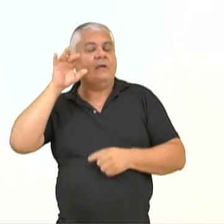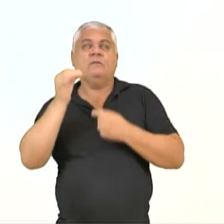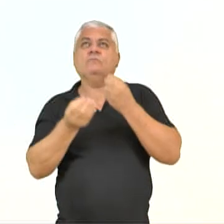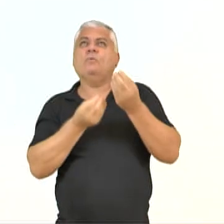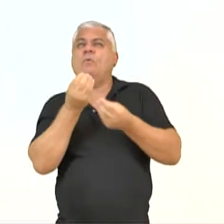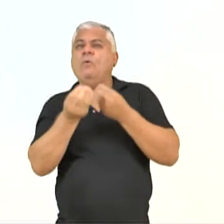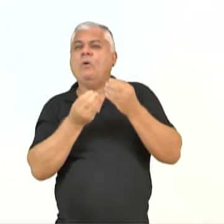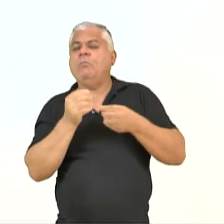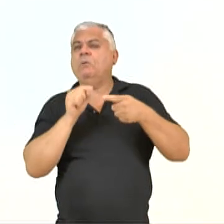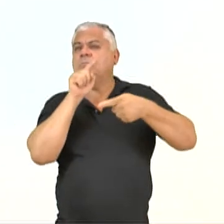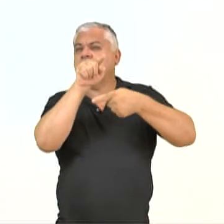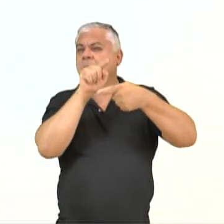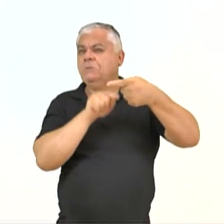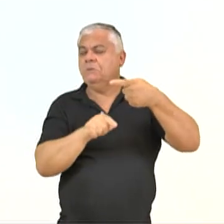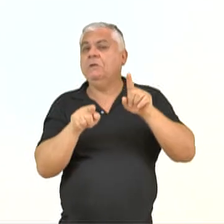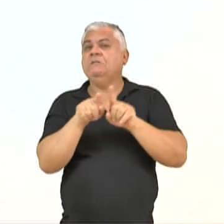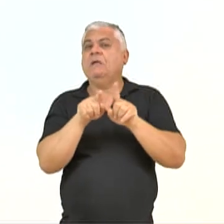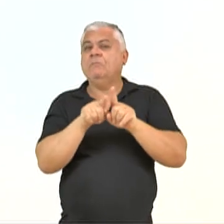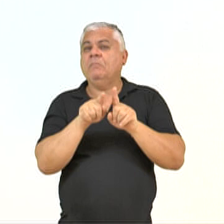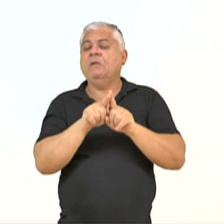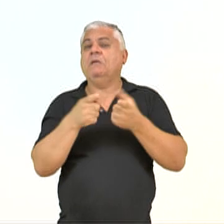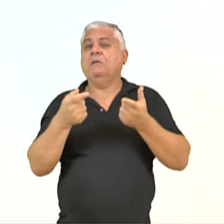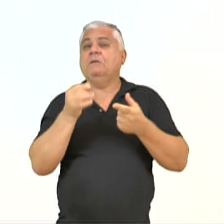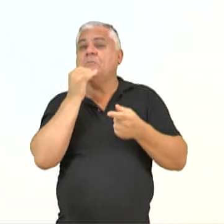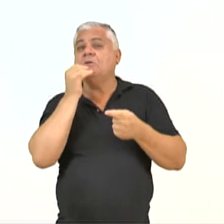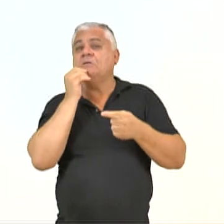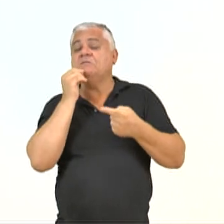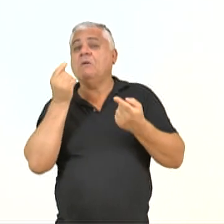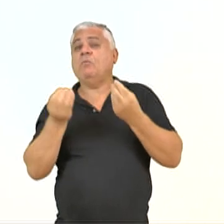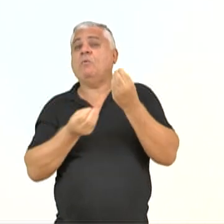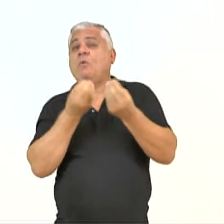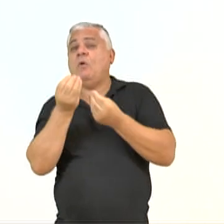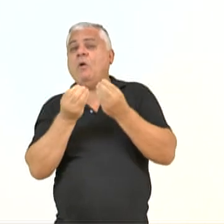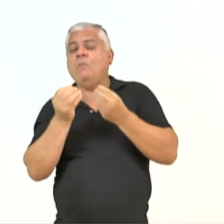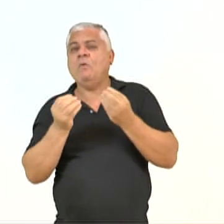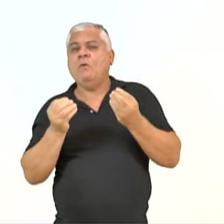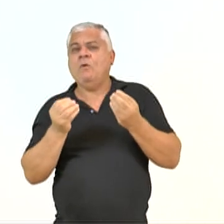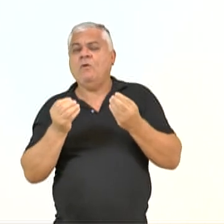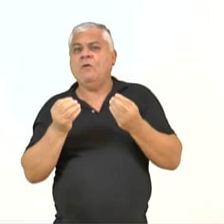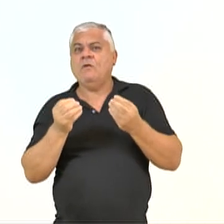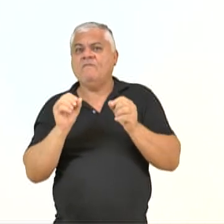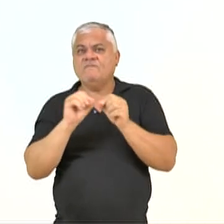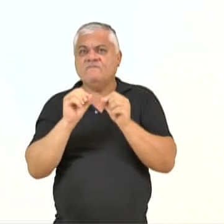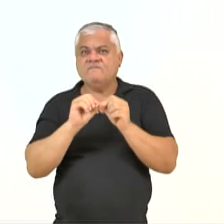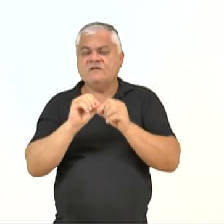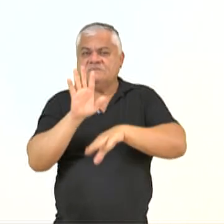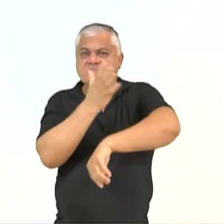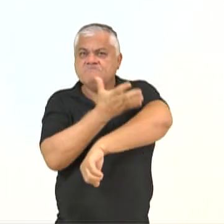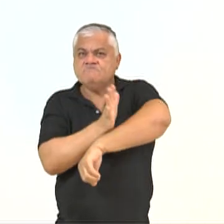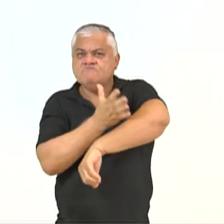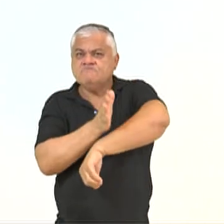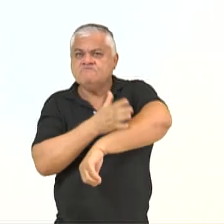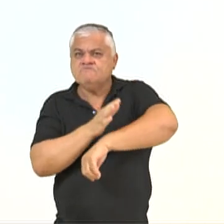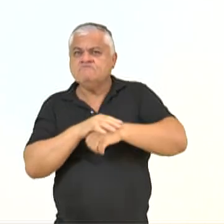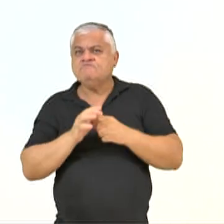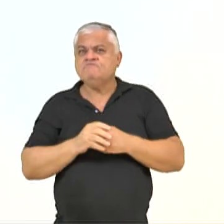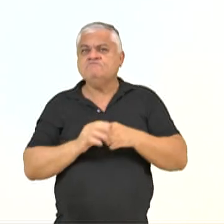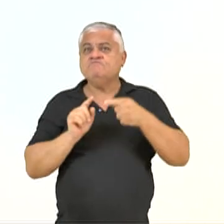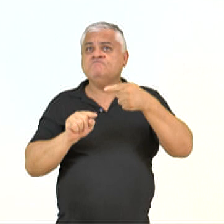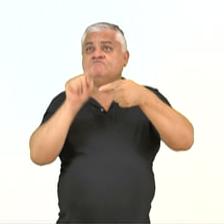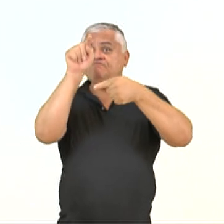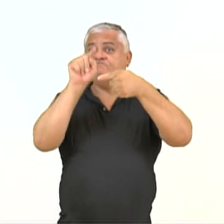expressões, vamos estar relembrando propriedades e aplicando tudo isso em meio a potências que aparecem para a